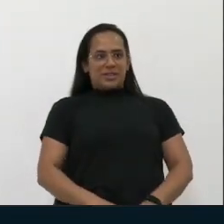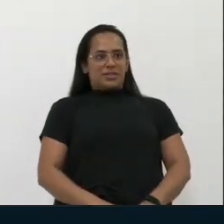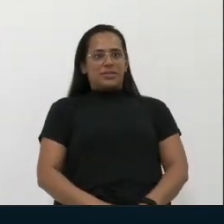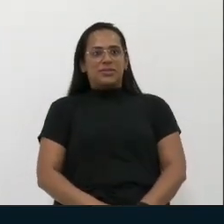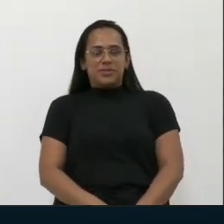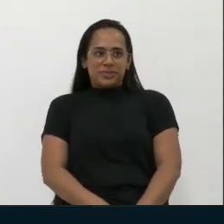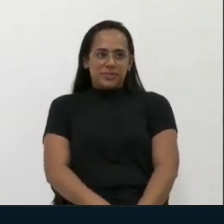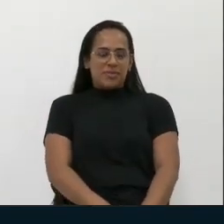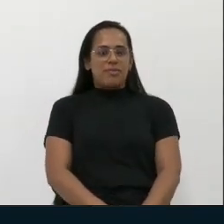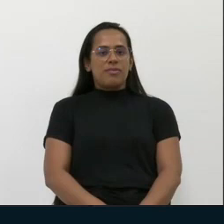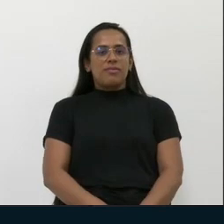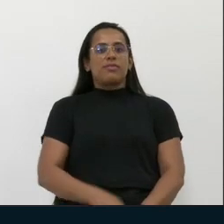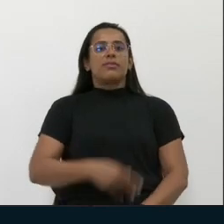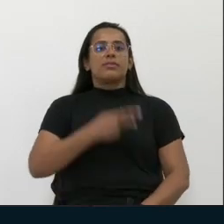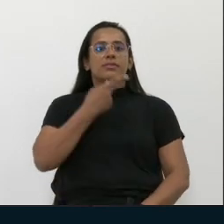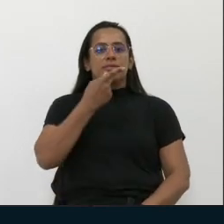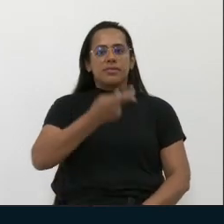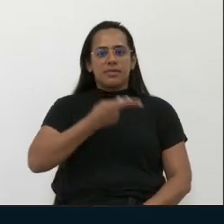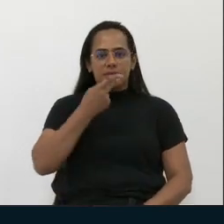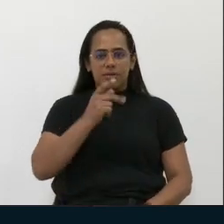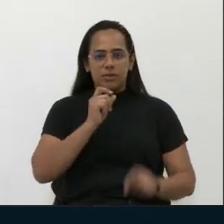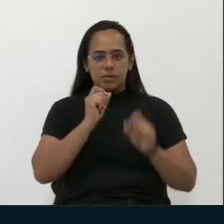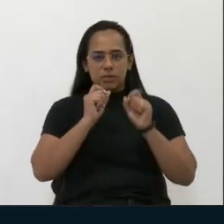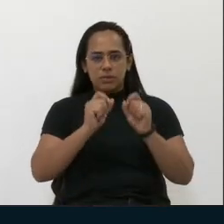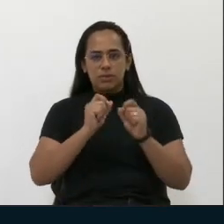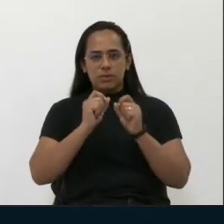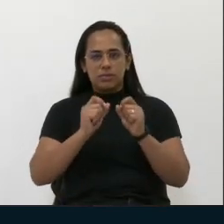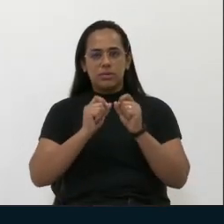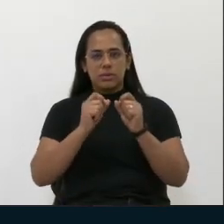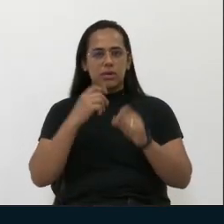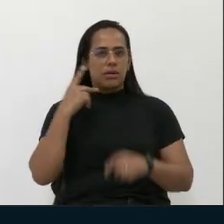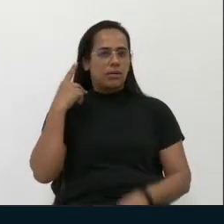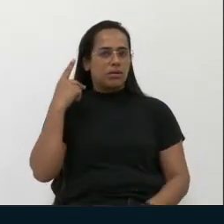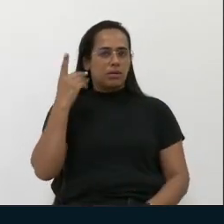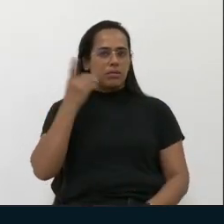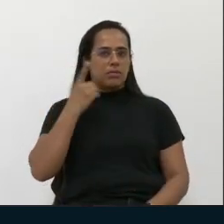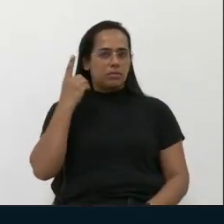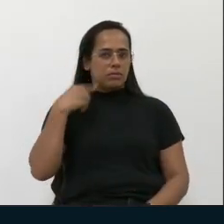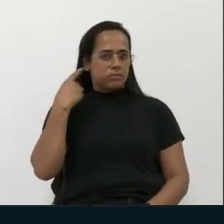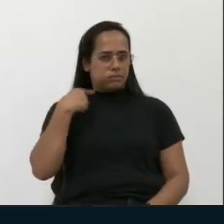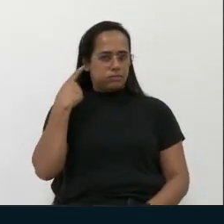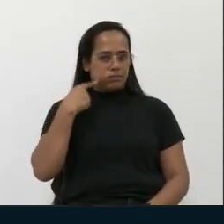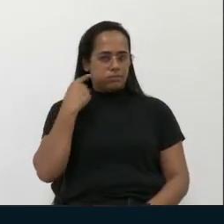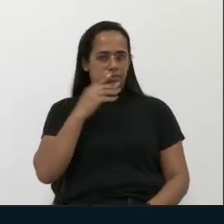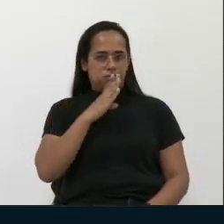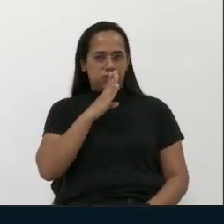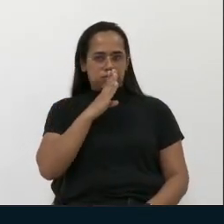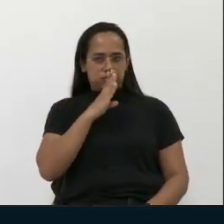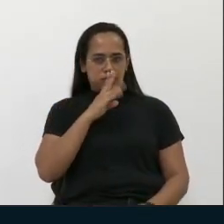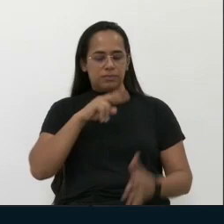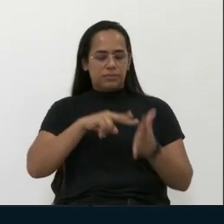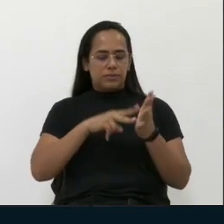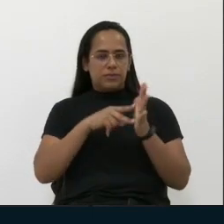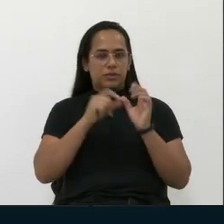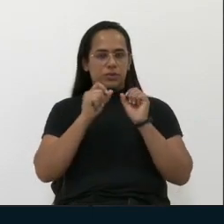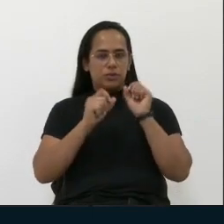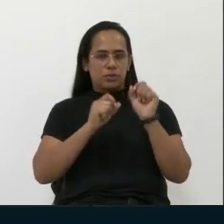aqui, a advocacia calada é a mesma coisa de silenciar o direito do cidadão e